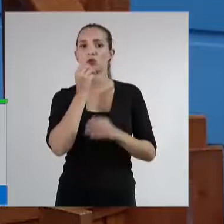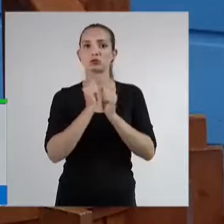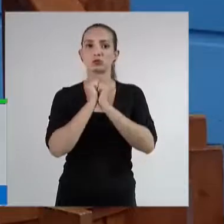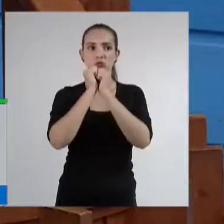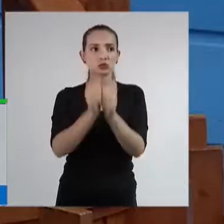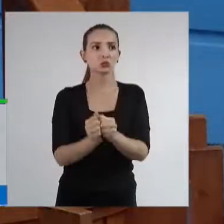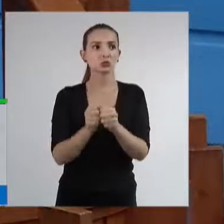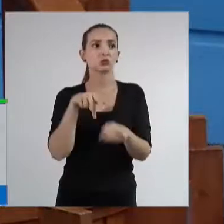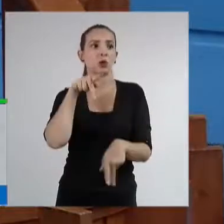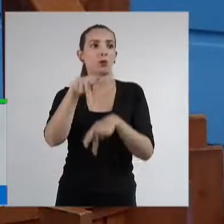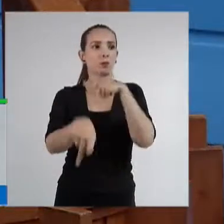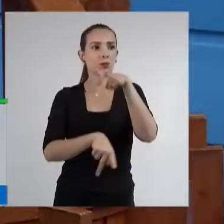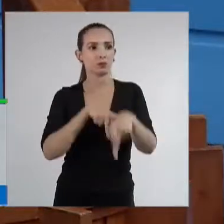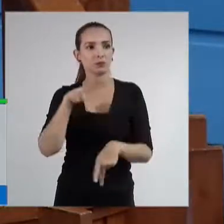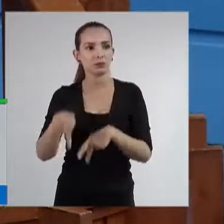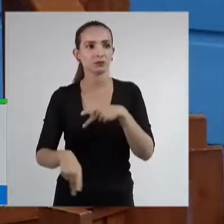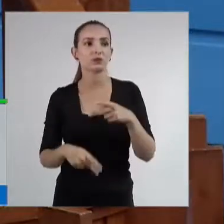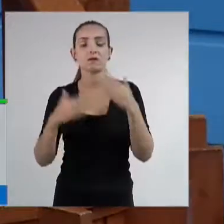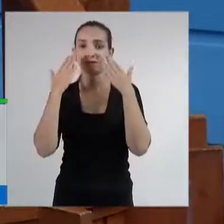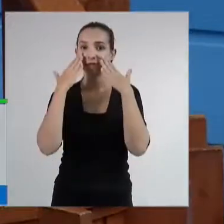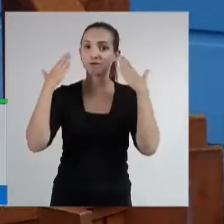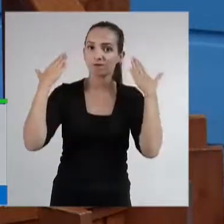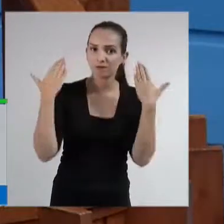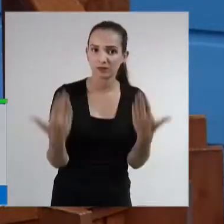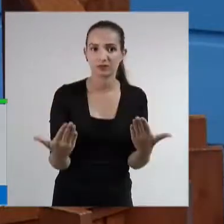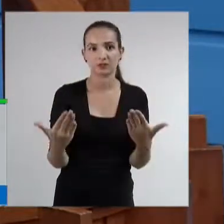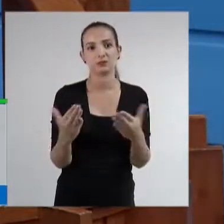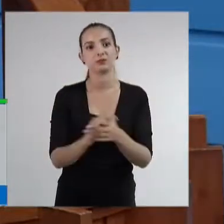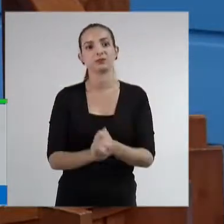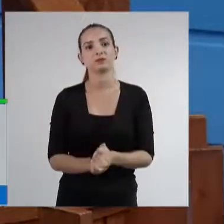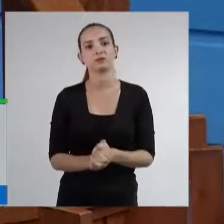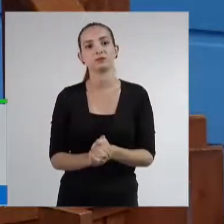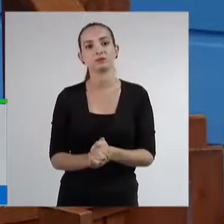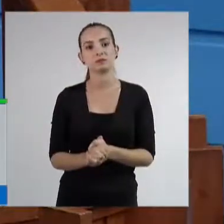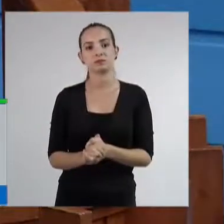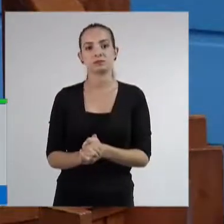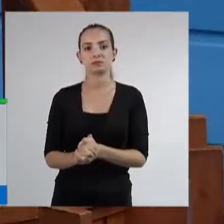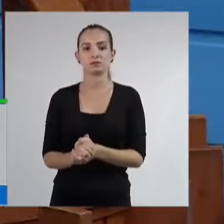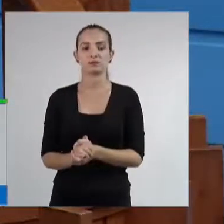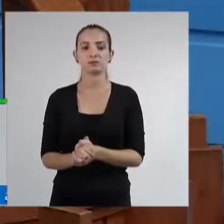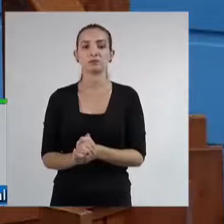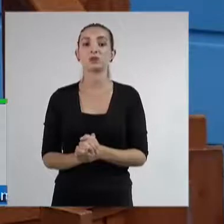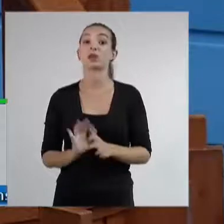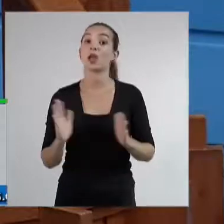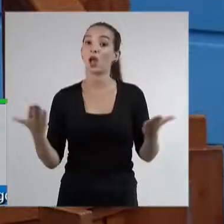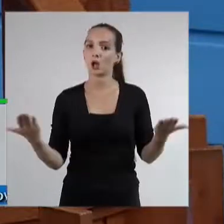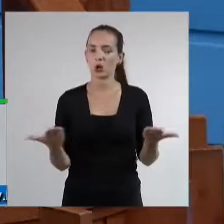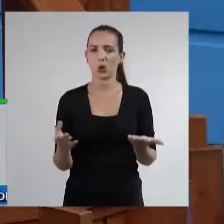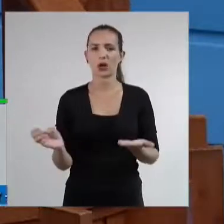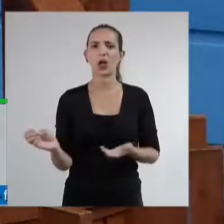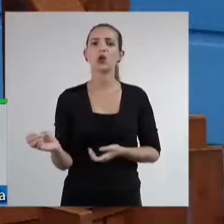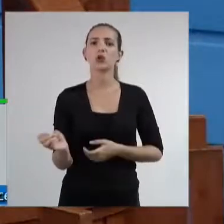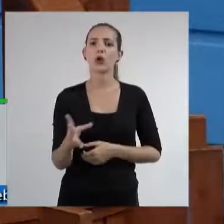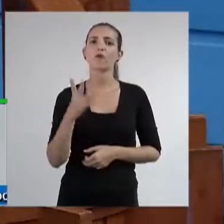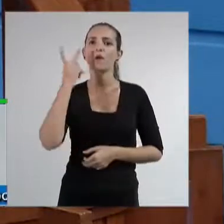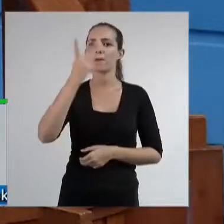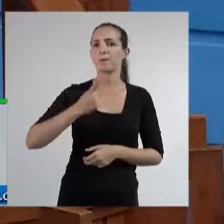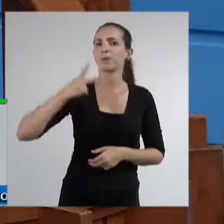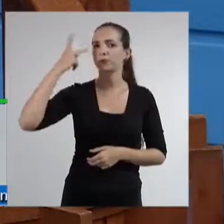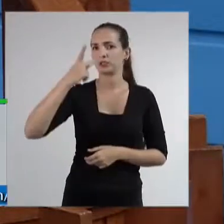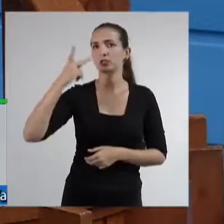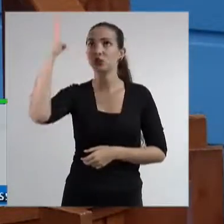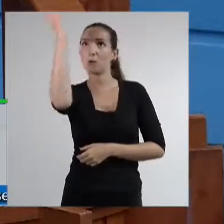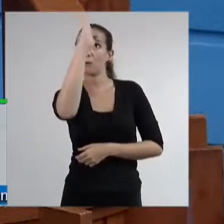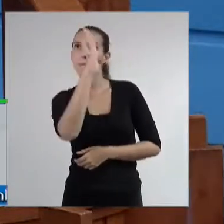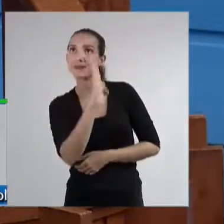da população, ouvindo-os. E a nova política que se instalou no Brasil nas últimas